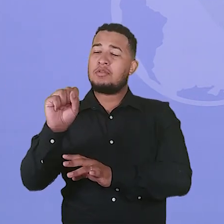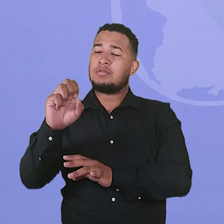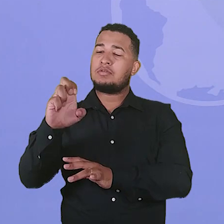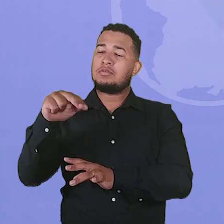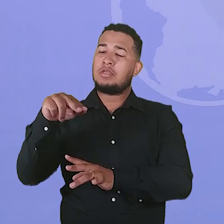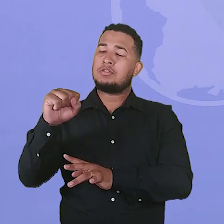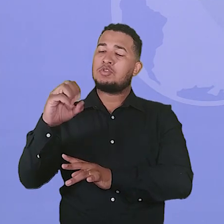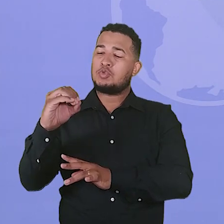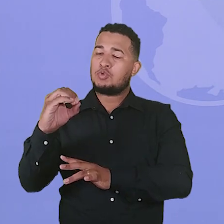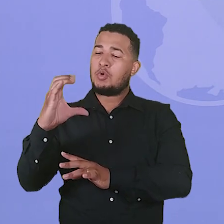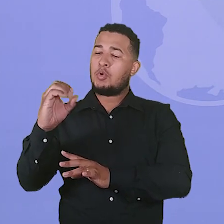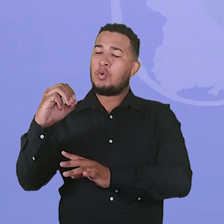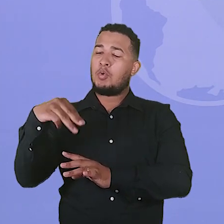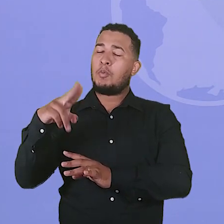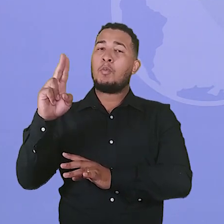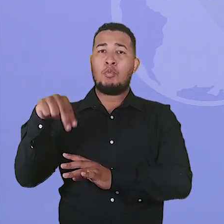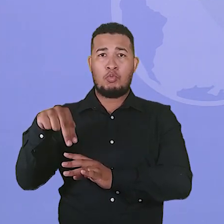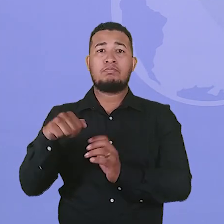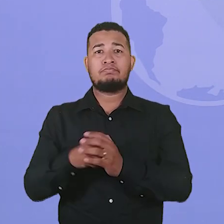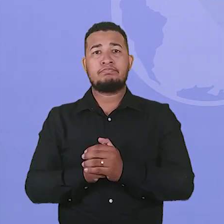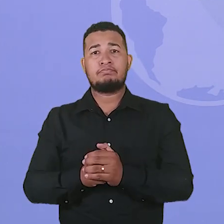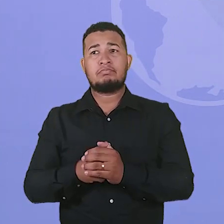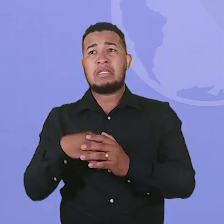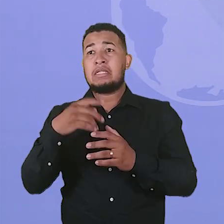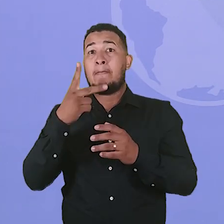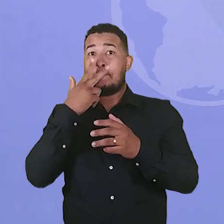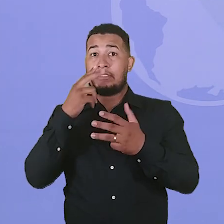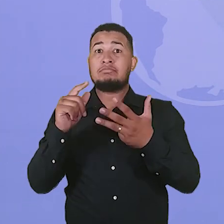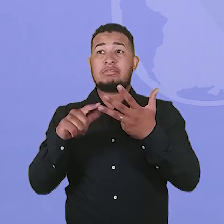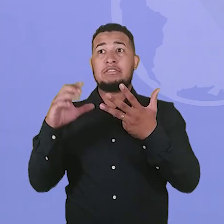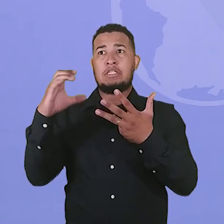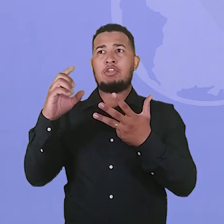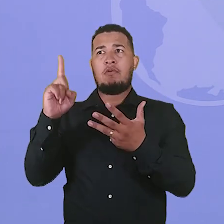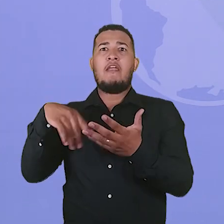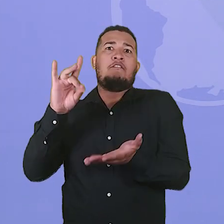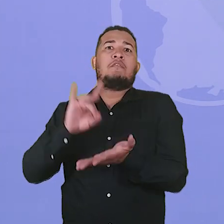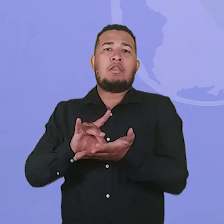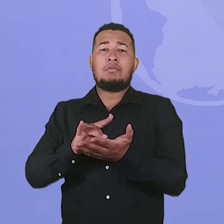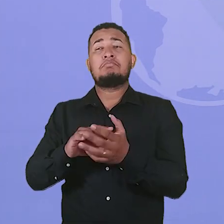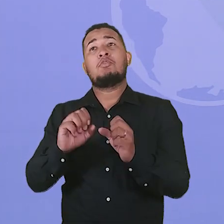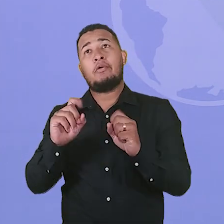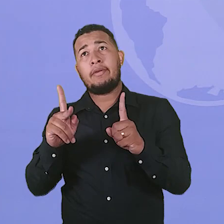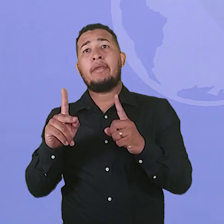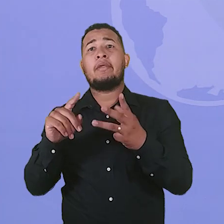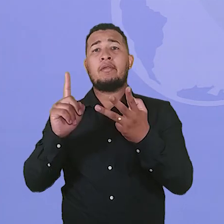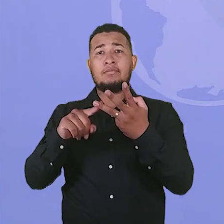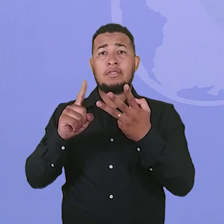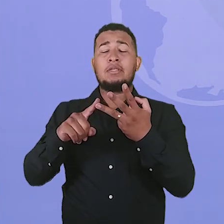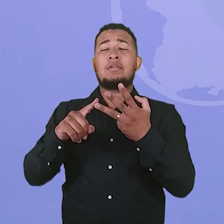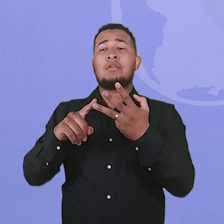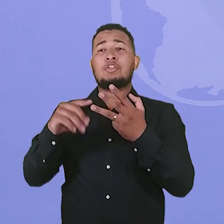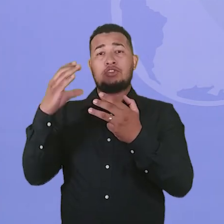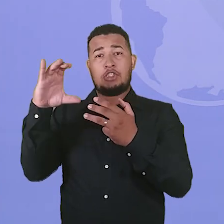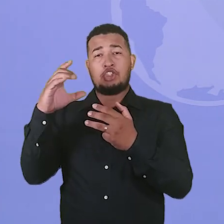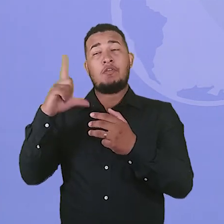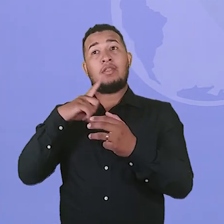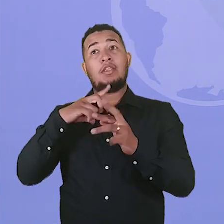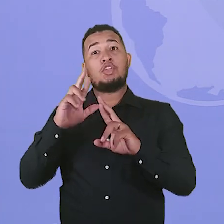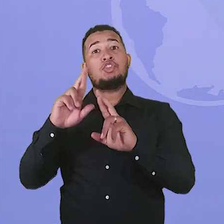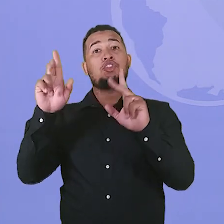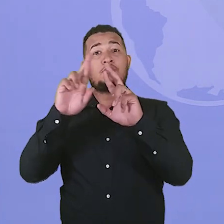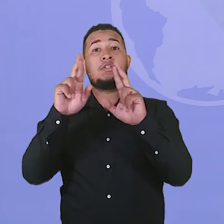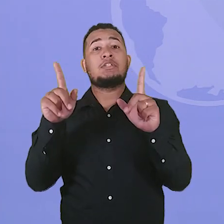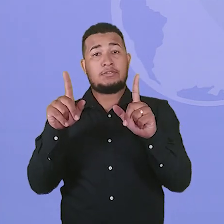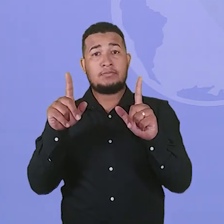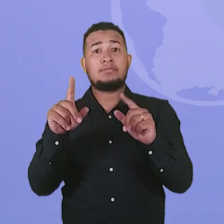se o conhecimento científico guardasse para ele um tipo de verdade. É lógico que o conhecimento científico se diferencia e muito